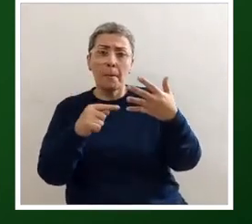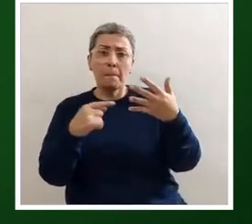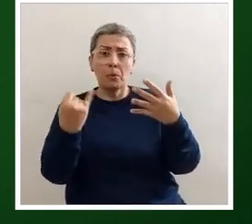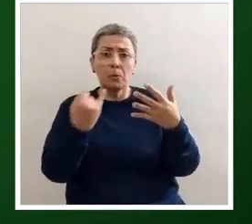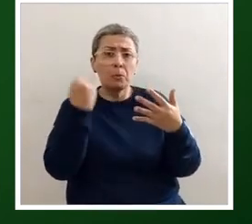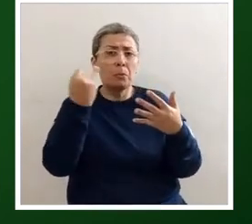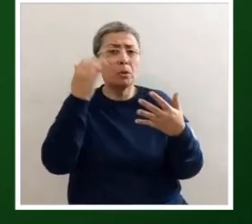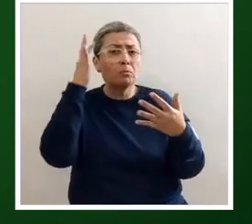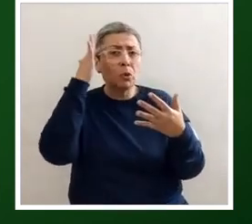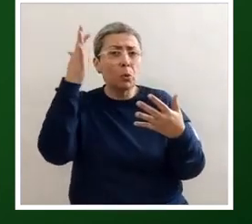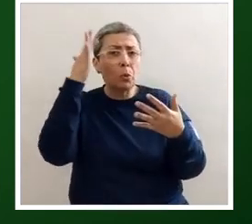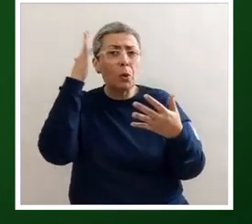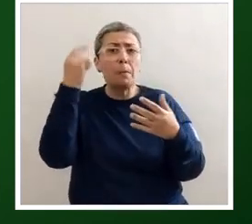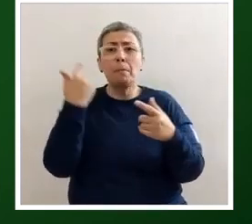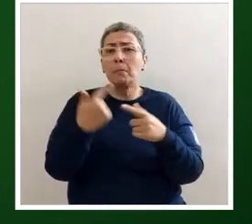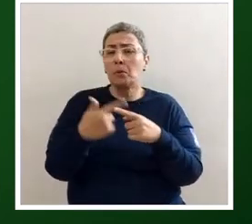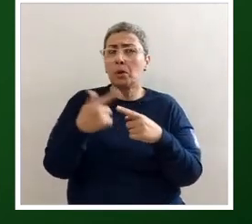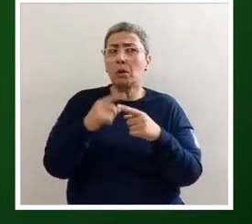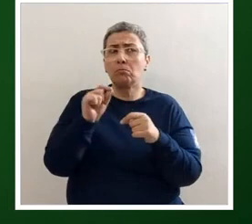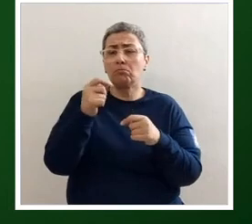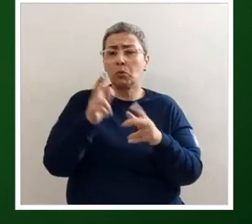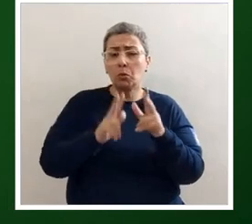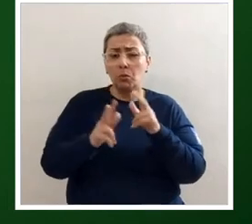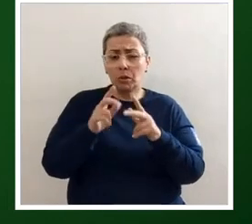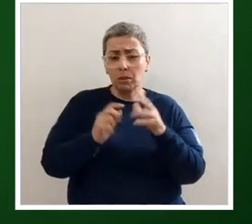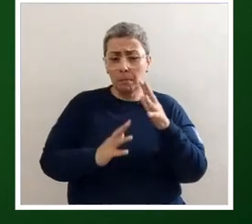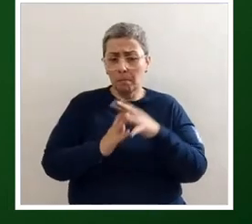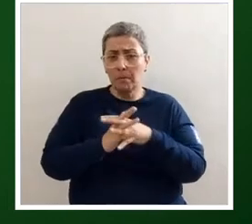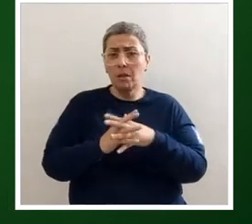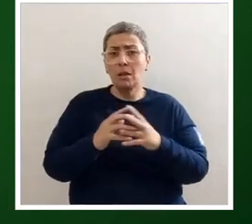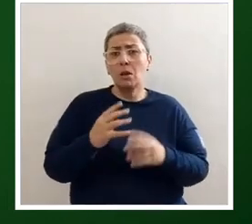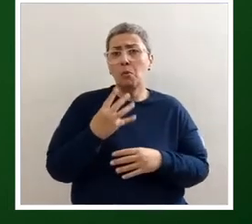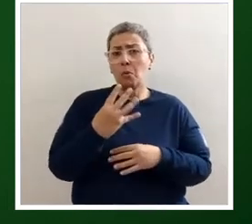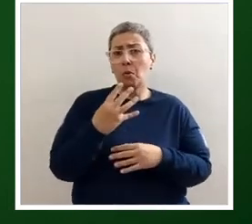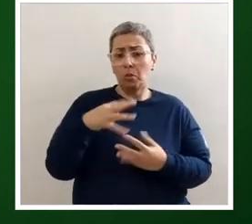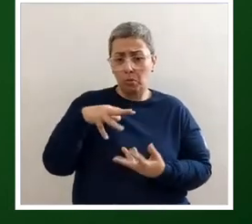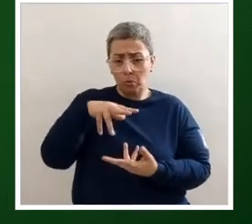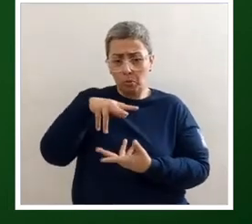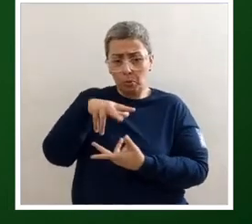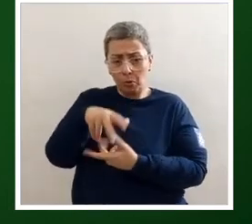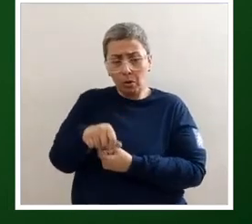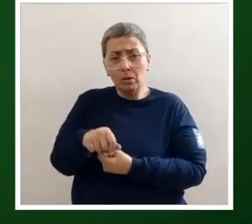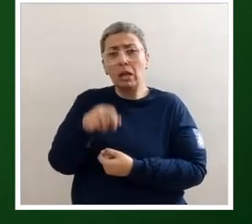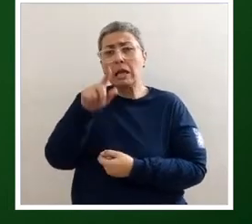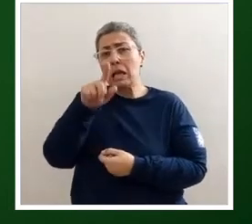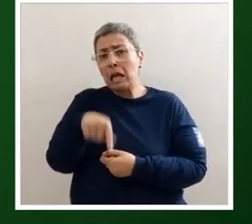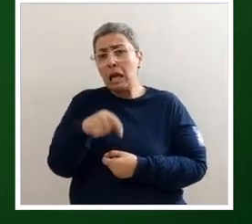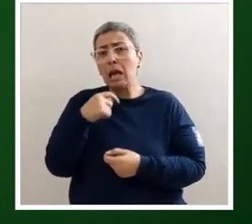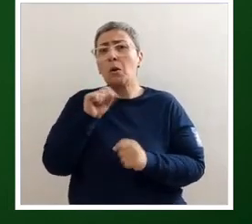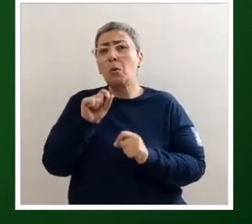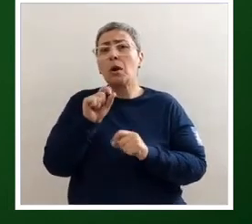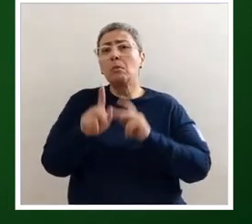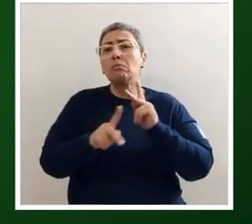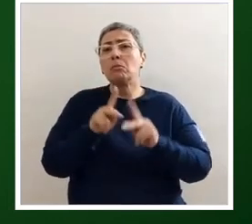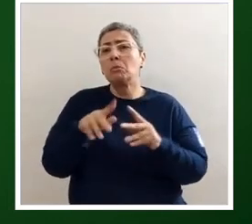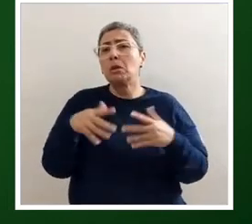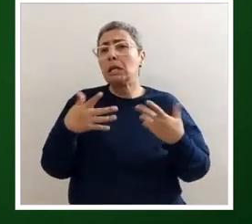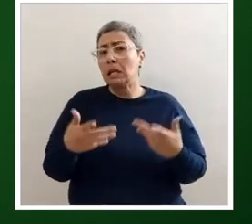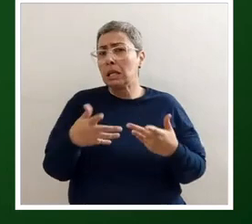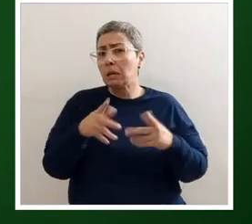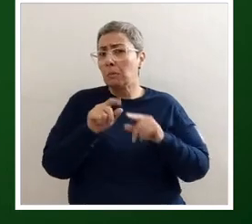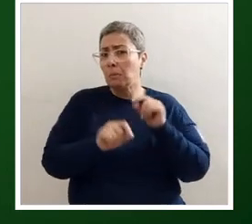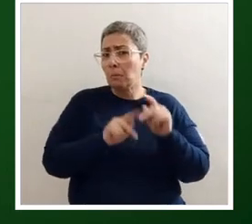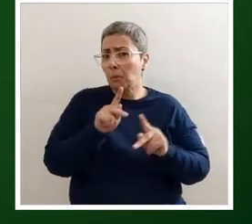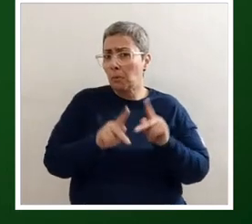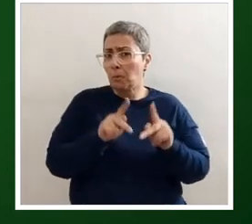reflexão porque quando ele diz ali na meta 4 universalizar universalizar para qual população é para